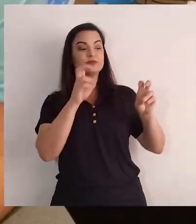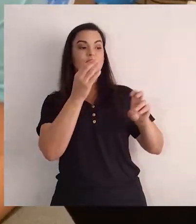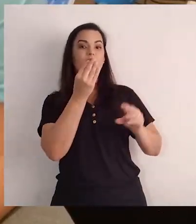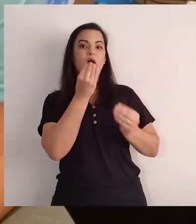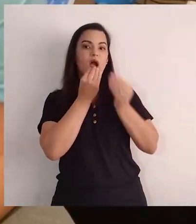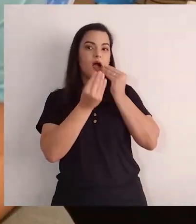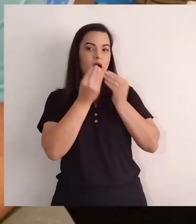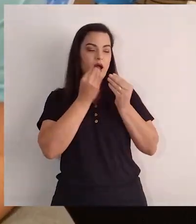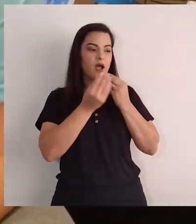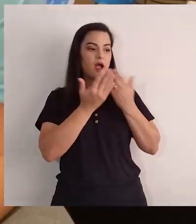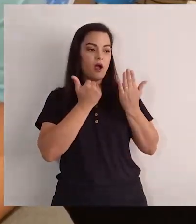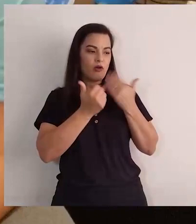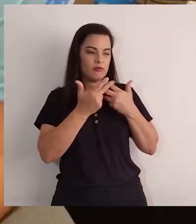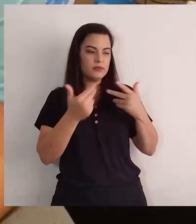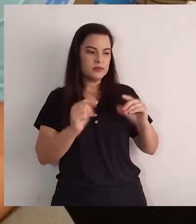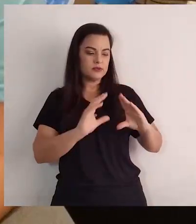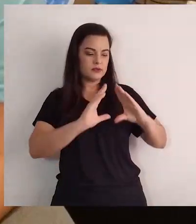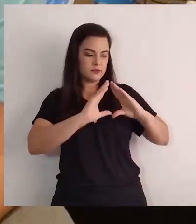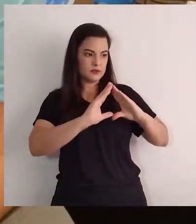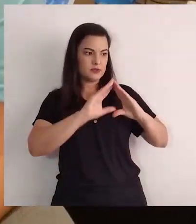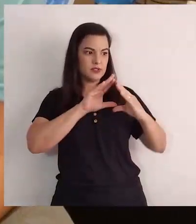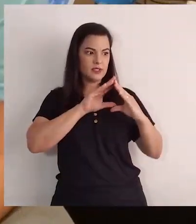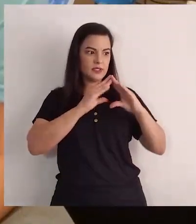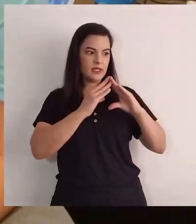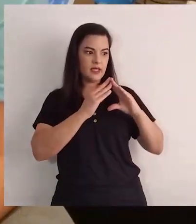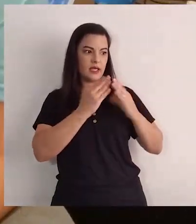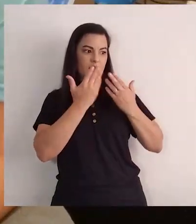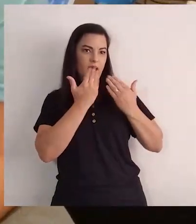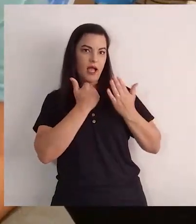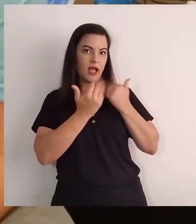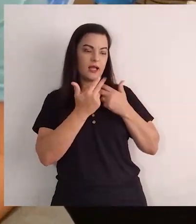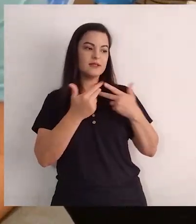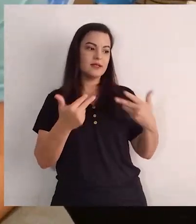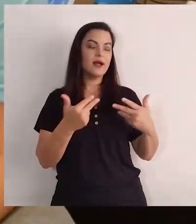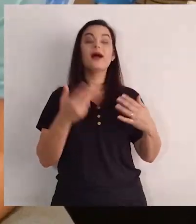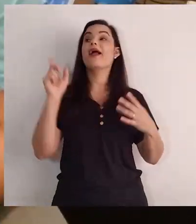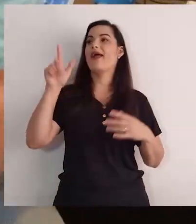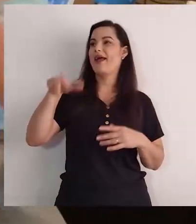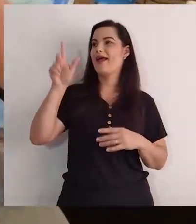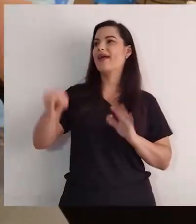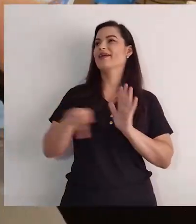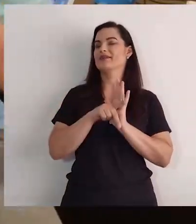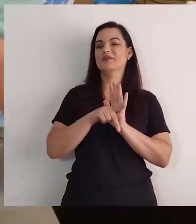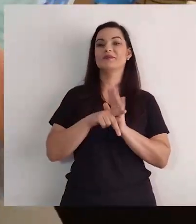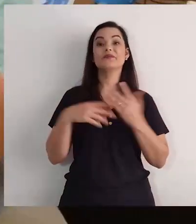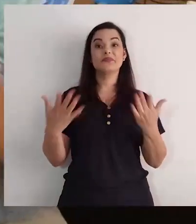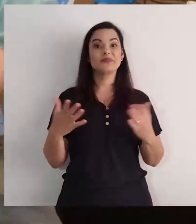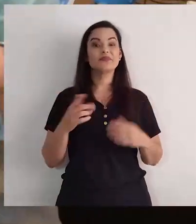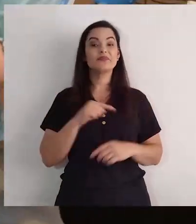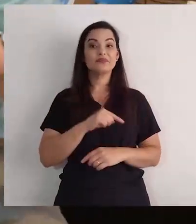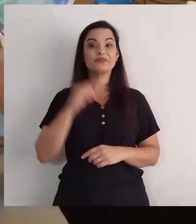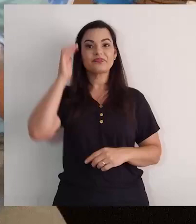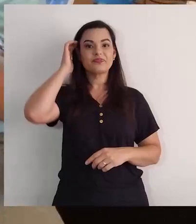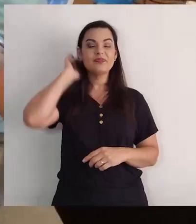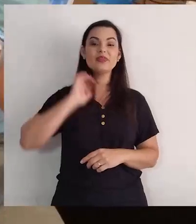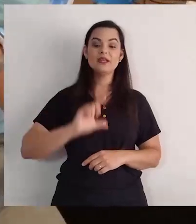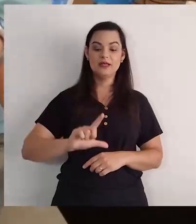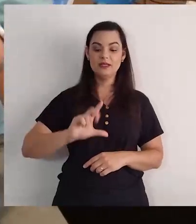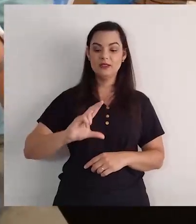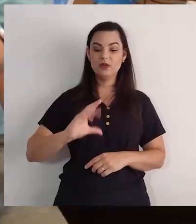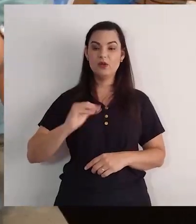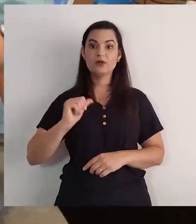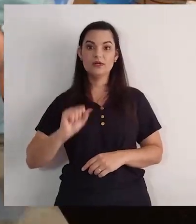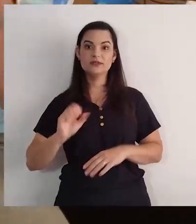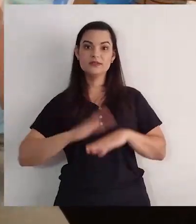alimentos da pirâmide alimentar, não foi? É essa que você tá falando que foi legal? É essa. O Lucas construiu uma